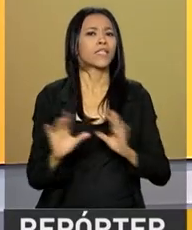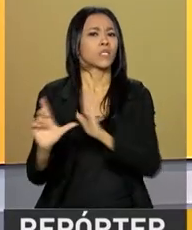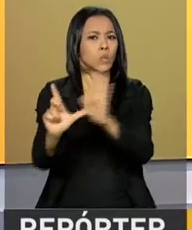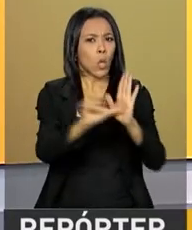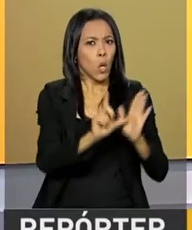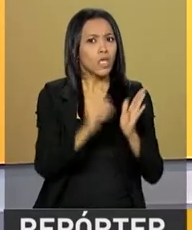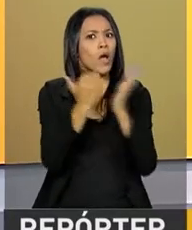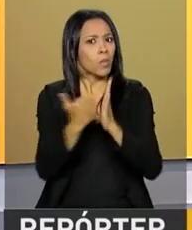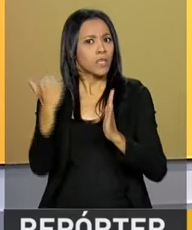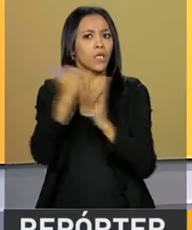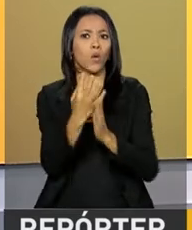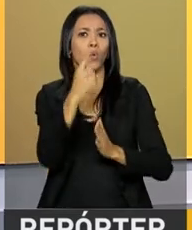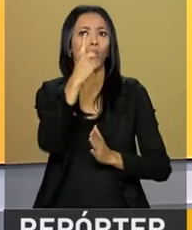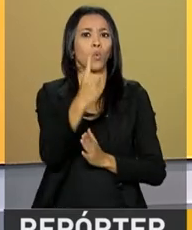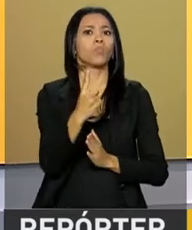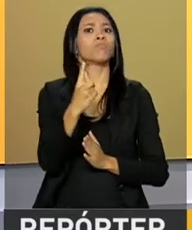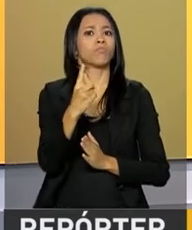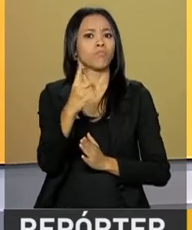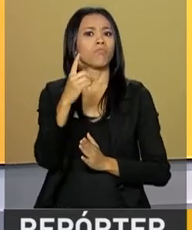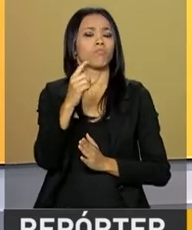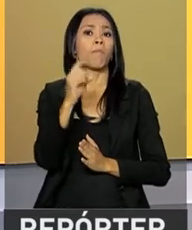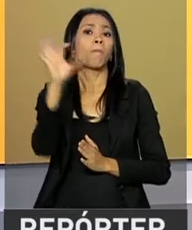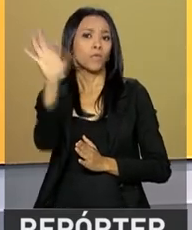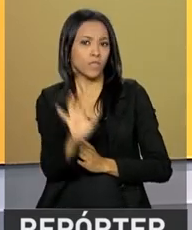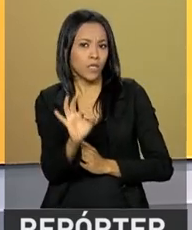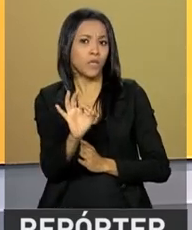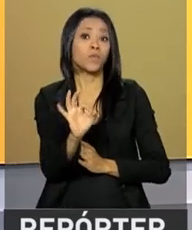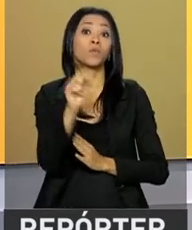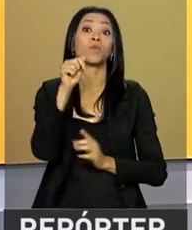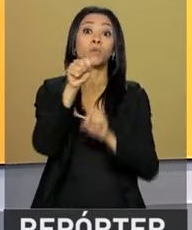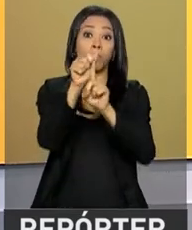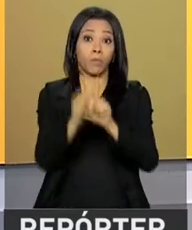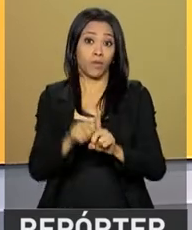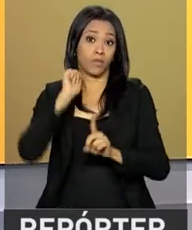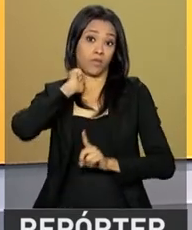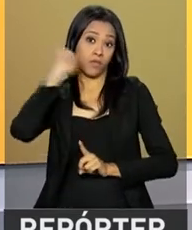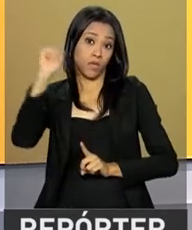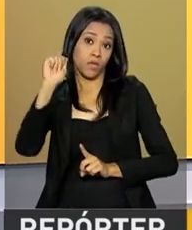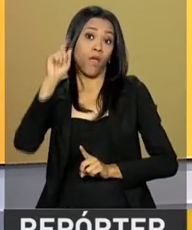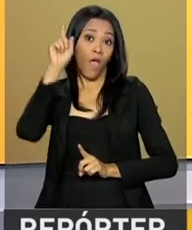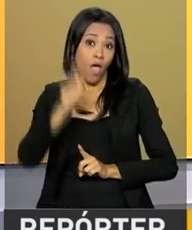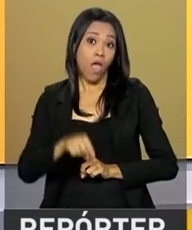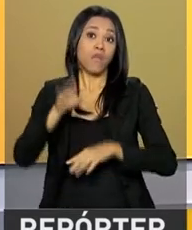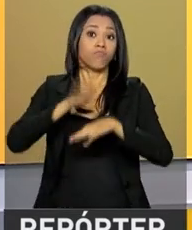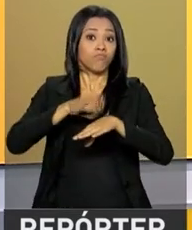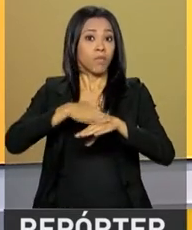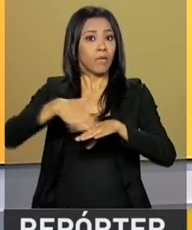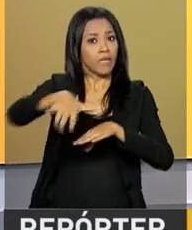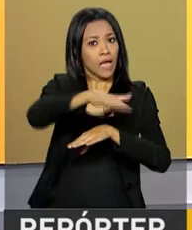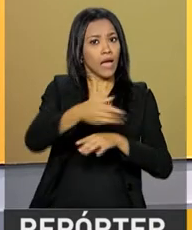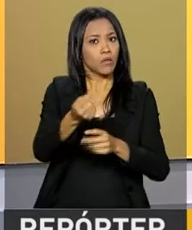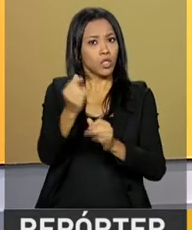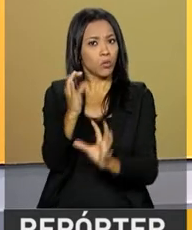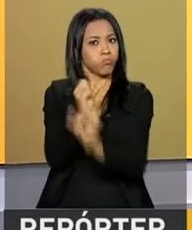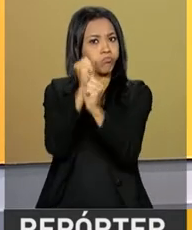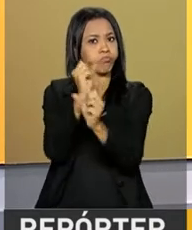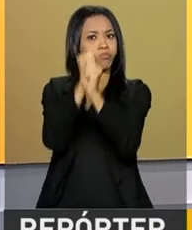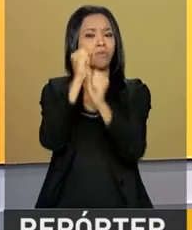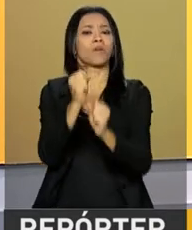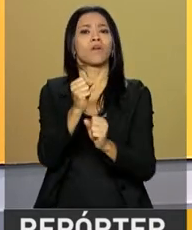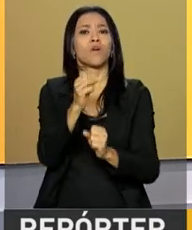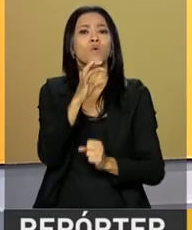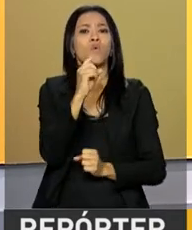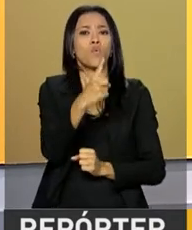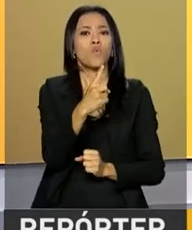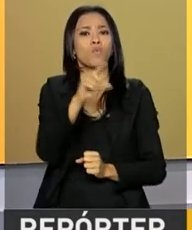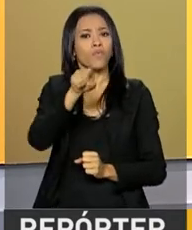1% no volume de vendas em abril a receita nominal do setor também cresceu 1,3